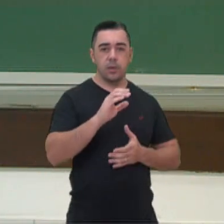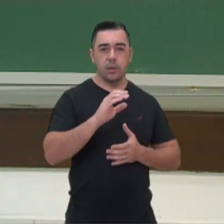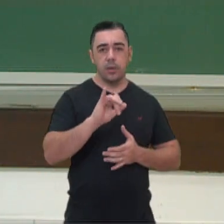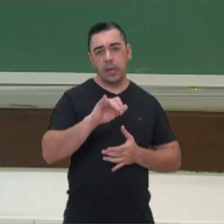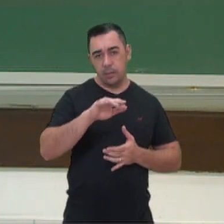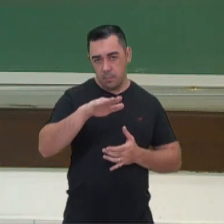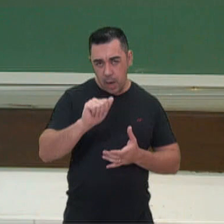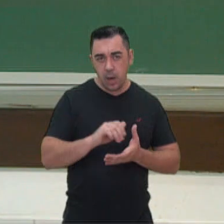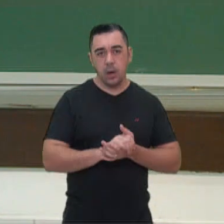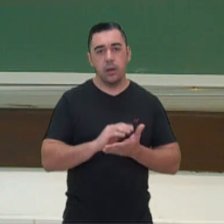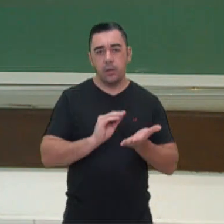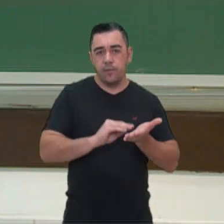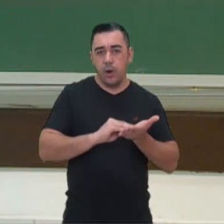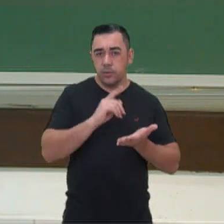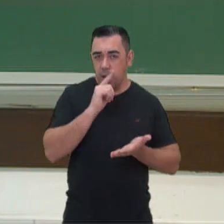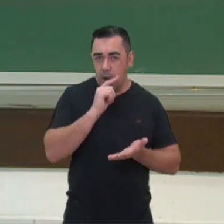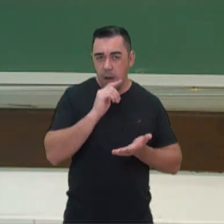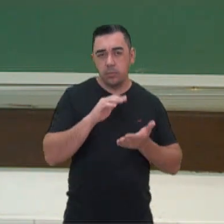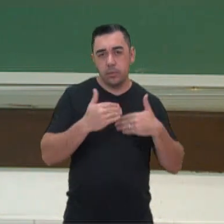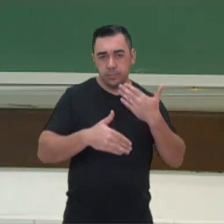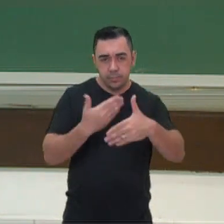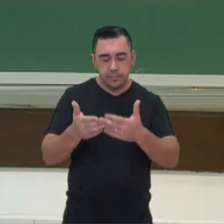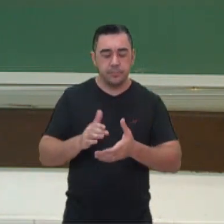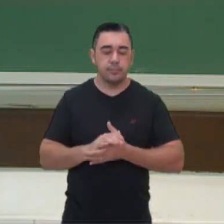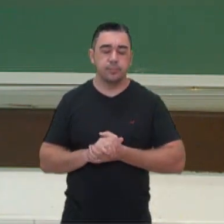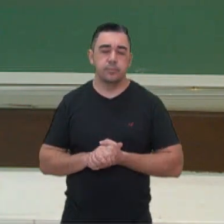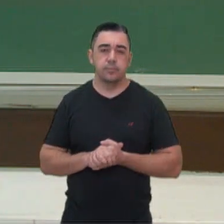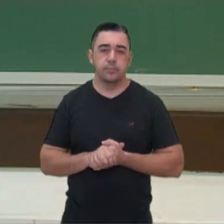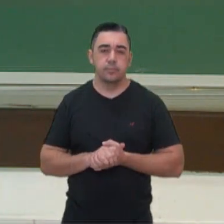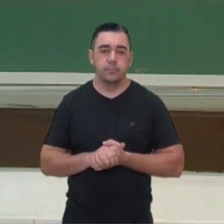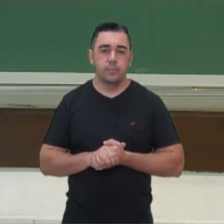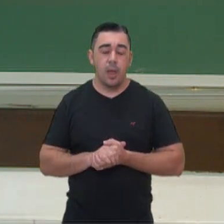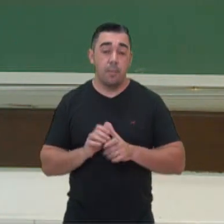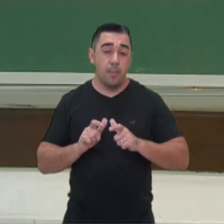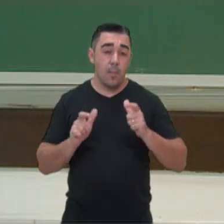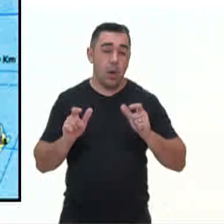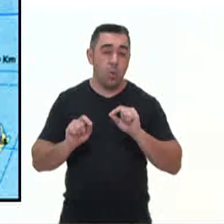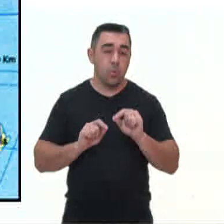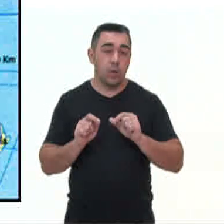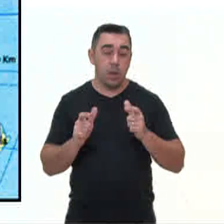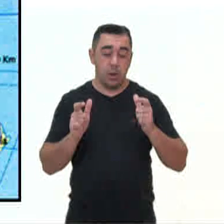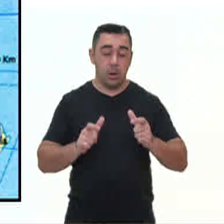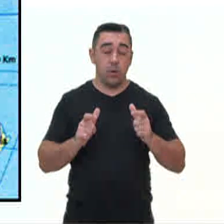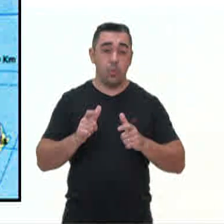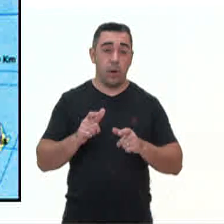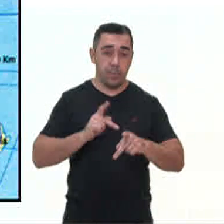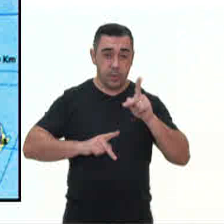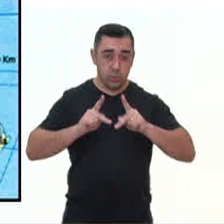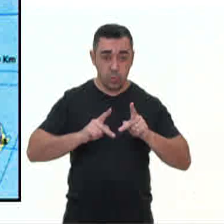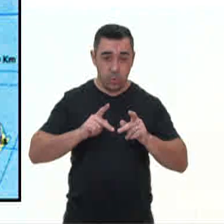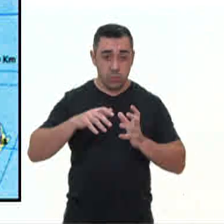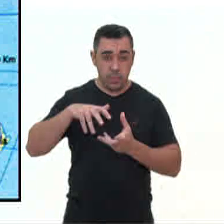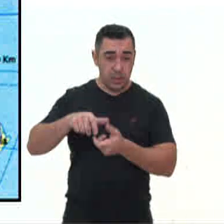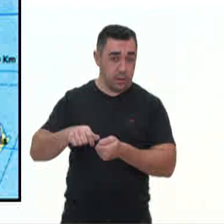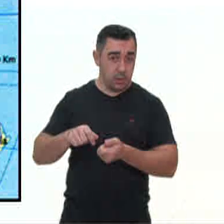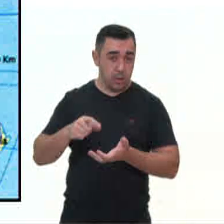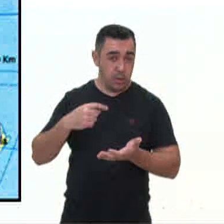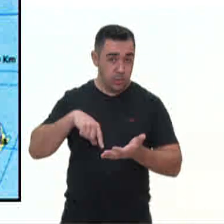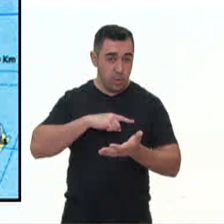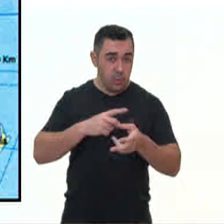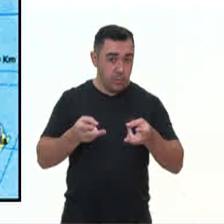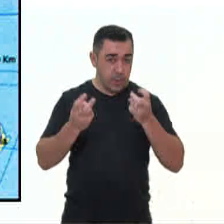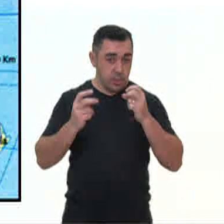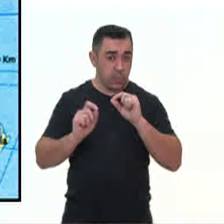sejam pela falta d'água e assim por diante. Olha, as maiores concentrações de gente do planeta, dá para nós